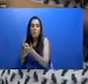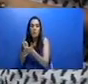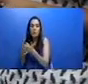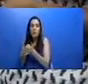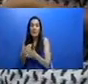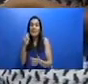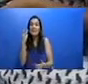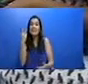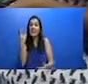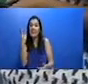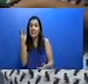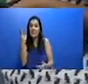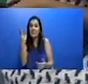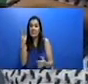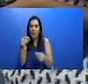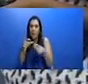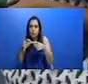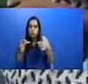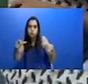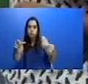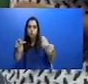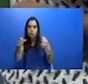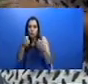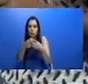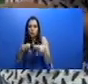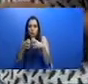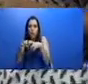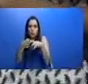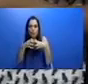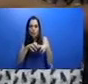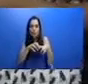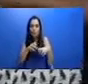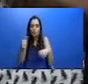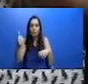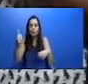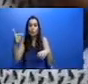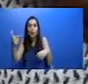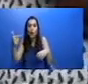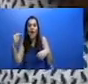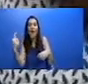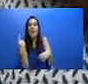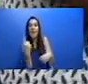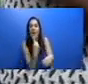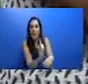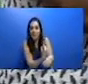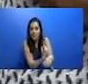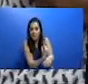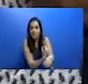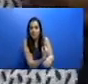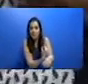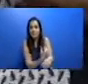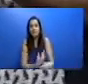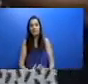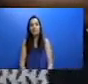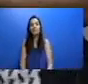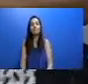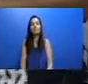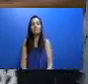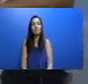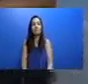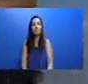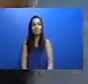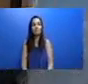1, 2, 3. Com uma dúzia em cada uma, ou seja, cada caixa dessa nós temos 12